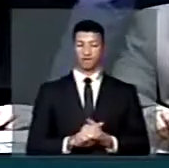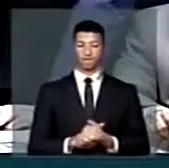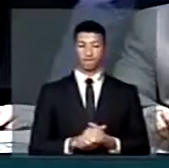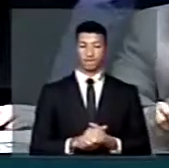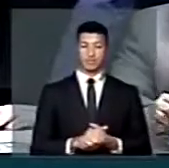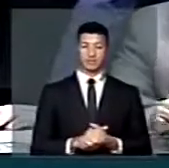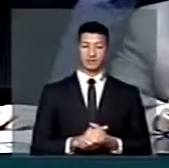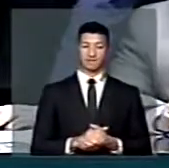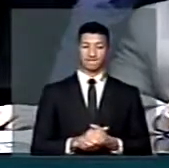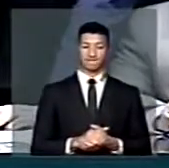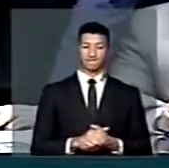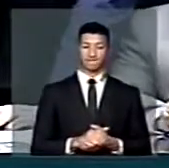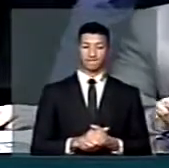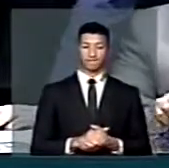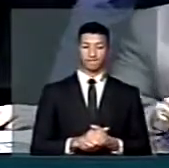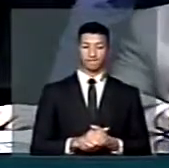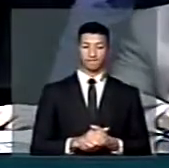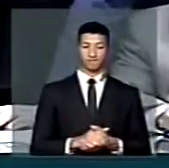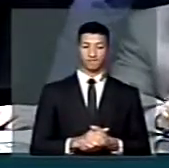Bueno.